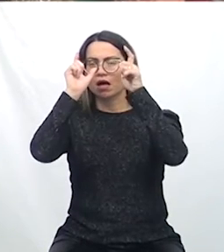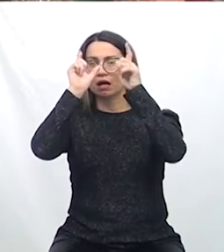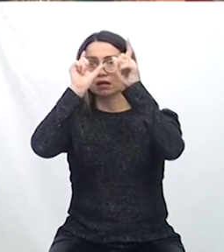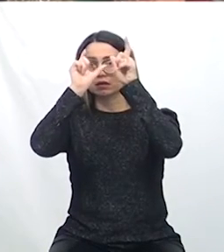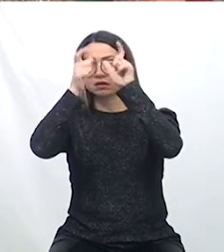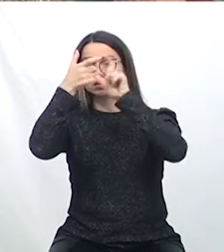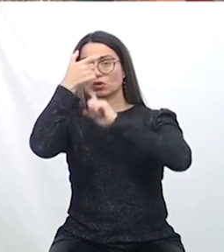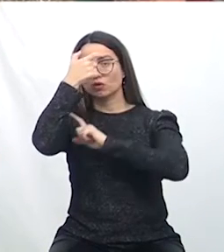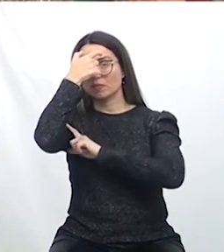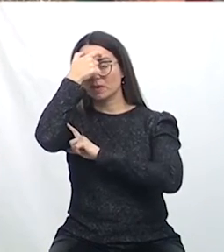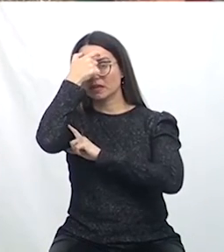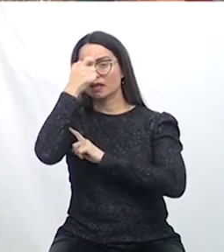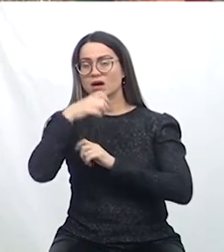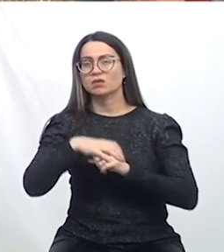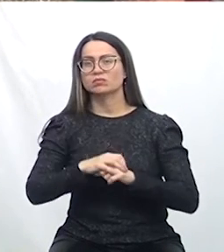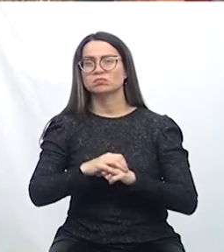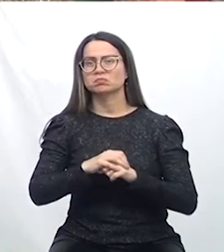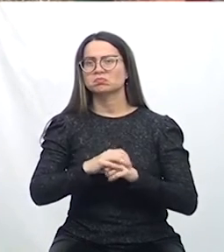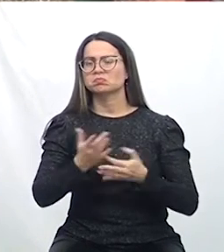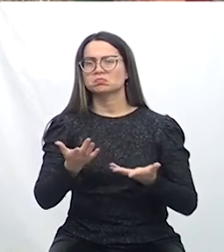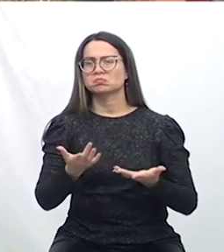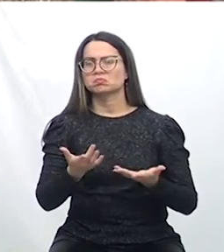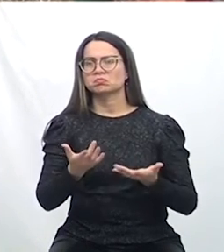vezes múltiplas deficiências, enfim.